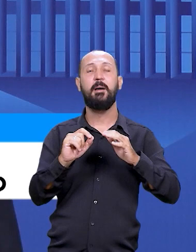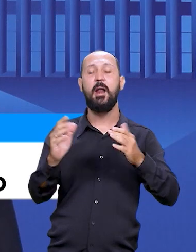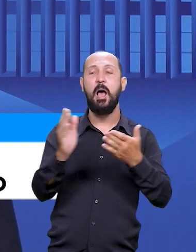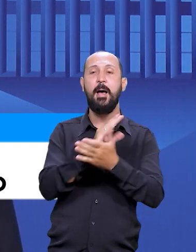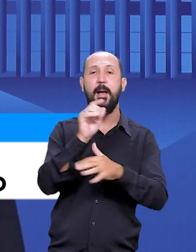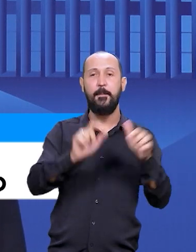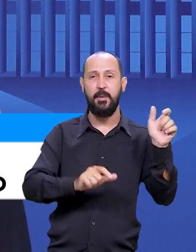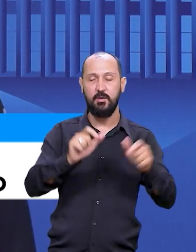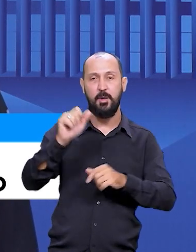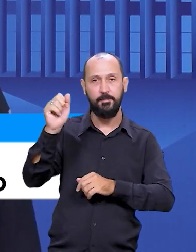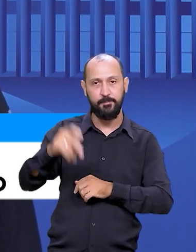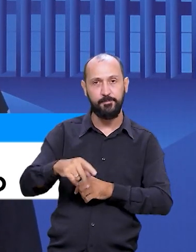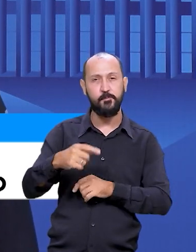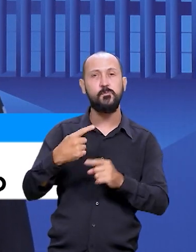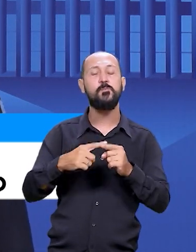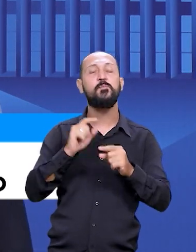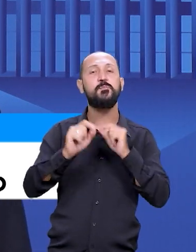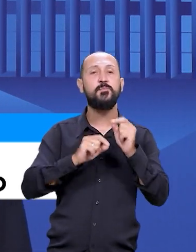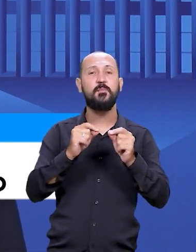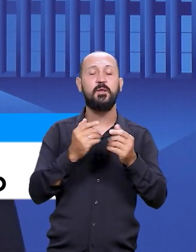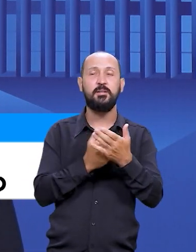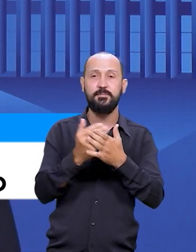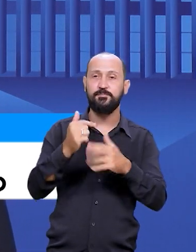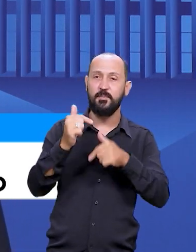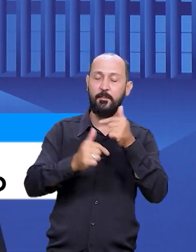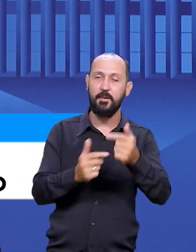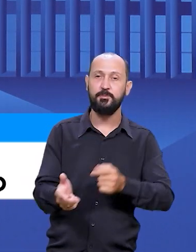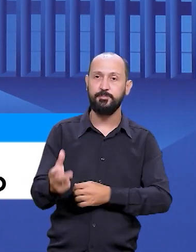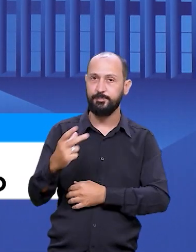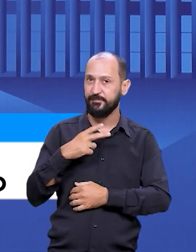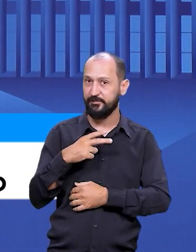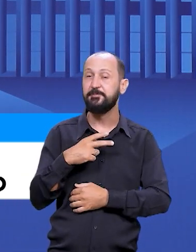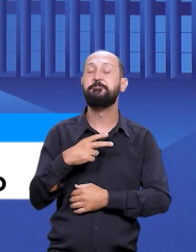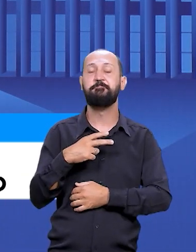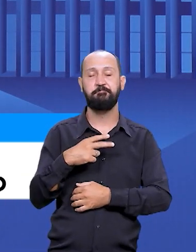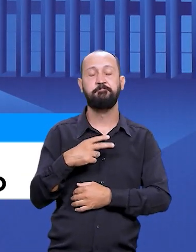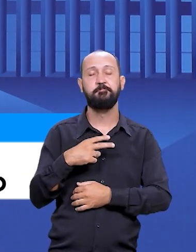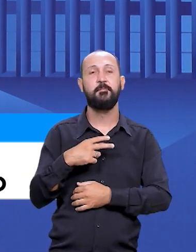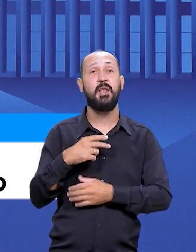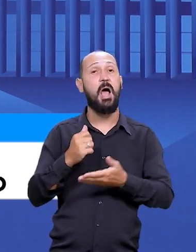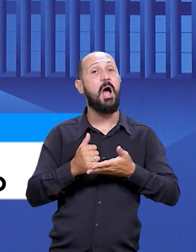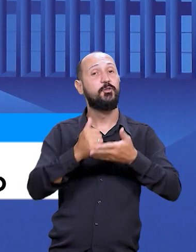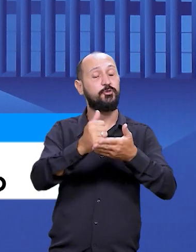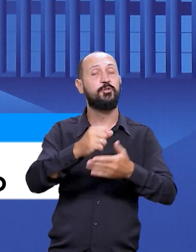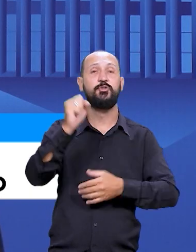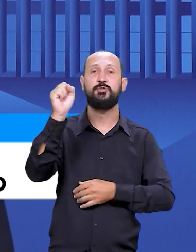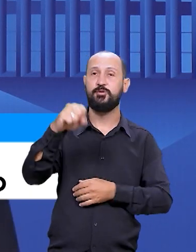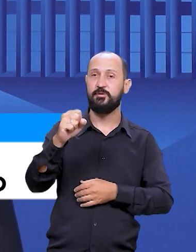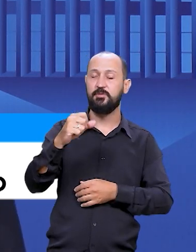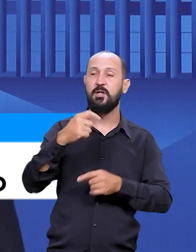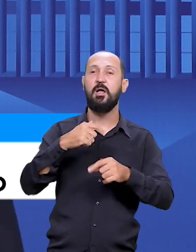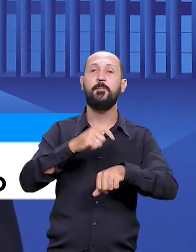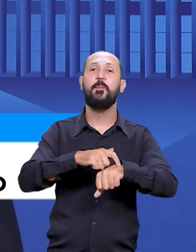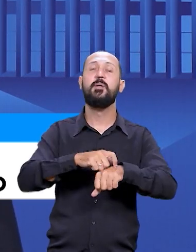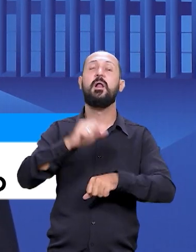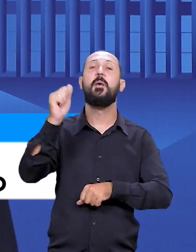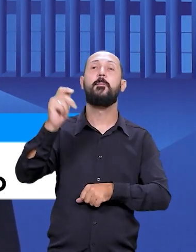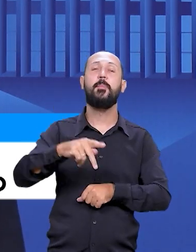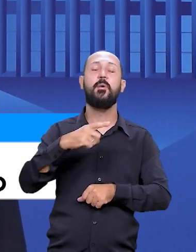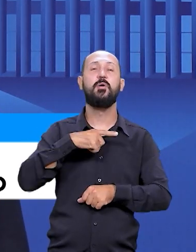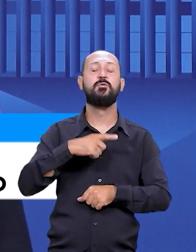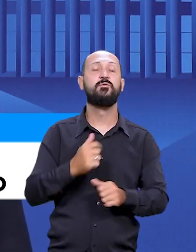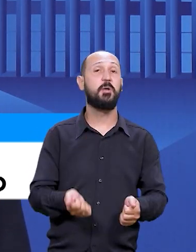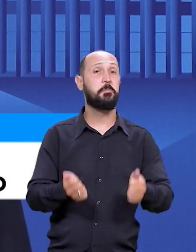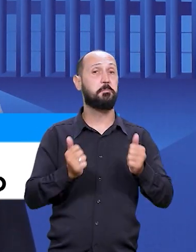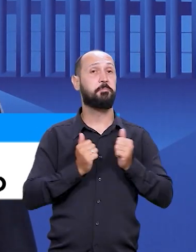teto para os aposentados. Vale ressaltar que quem é da iniciativa privada, ele contribui e quando